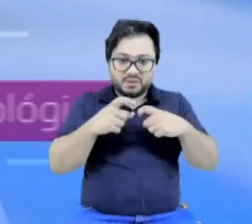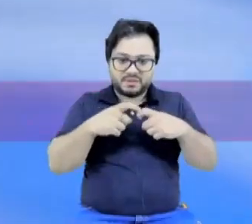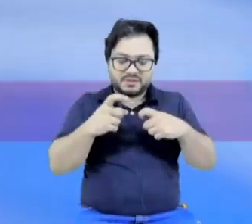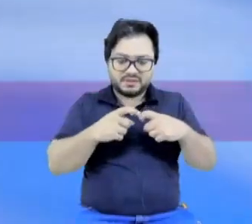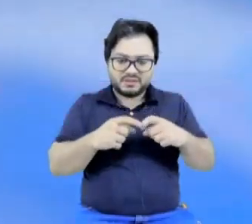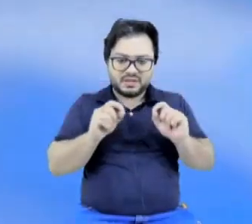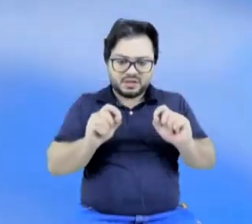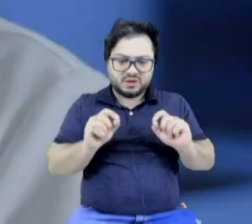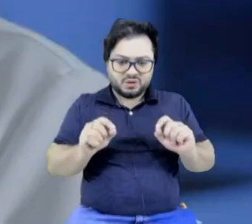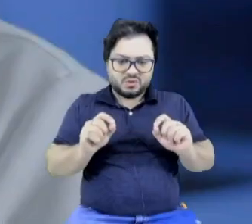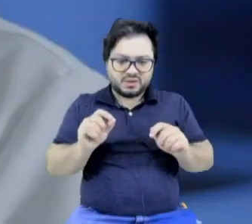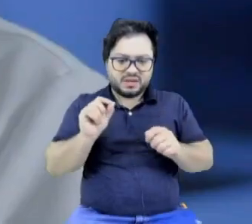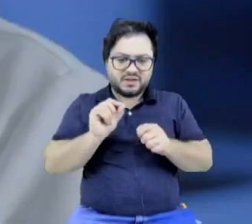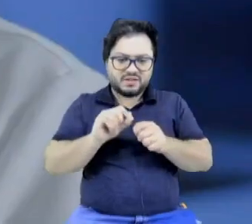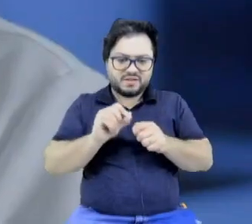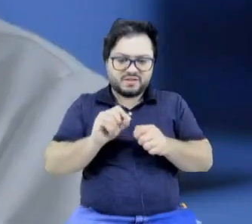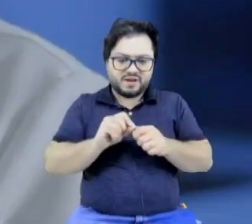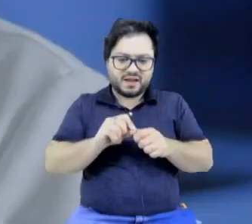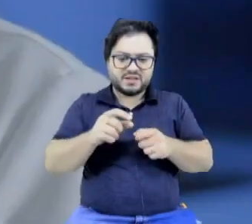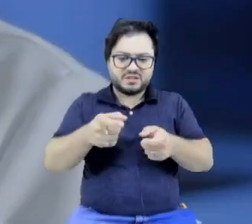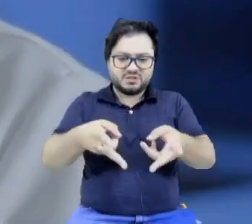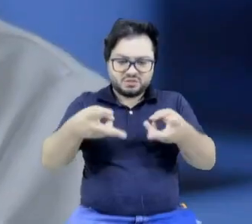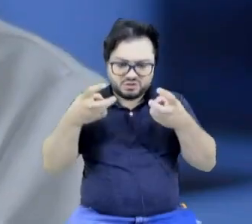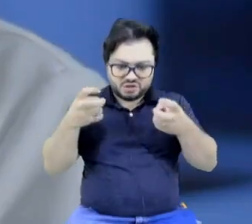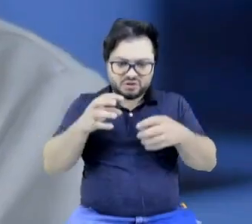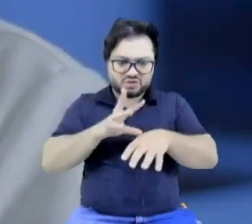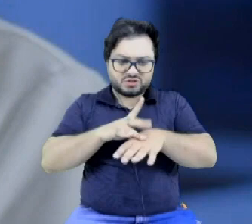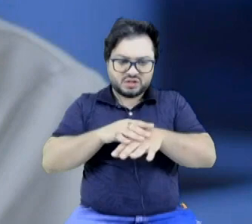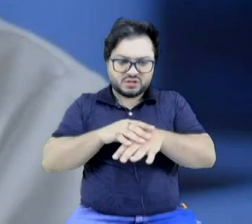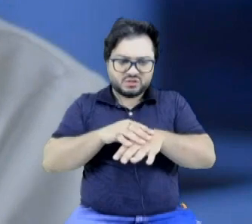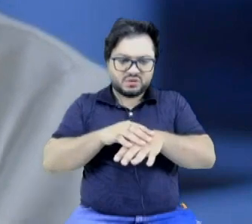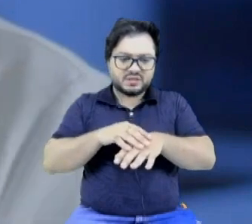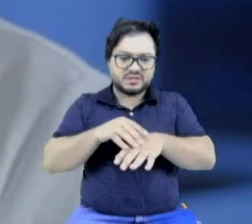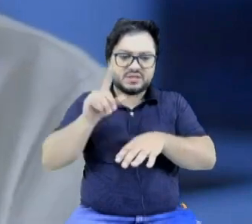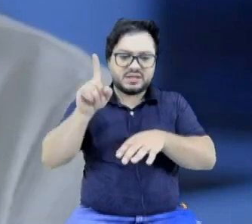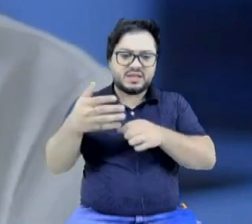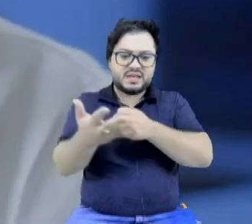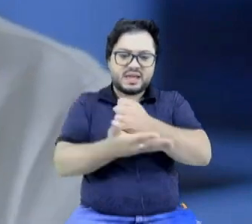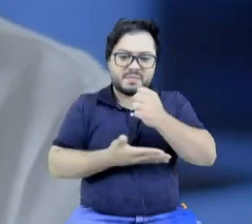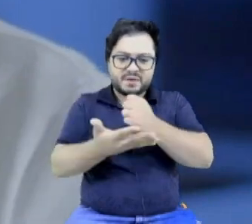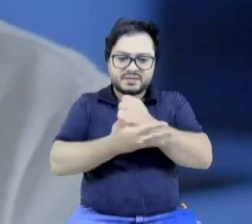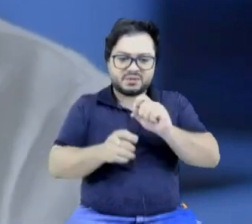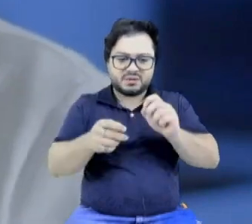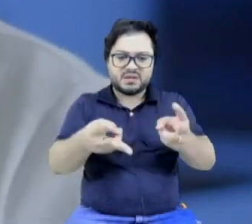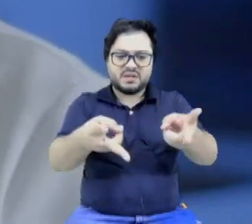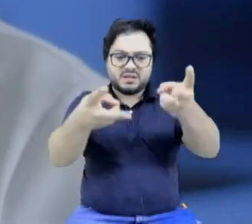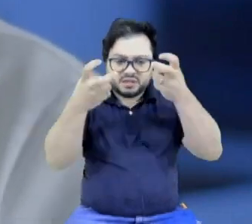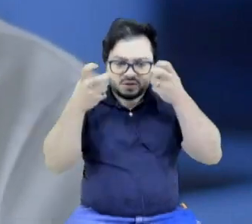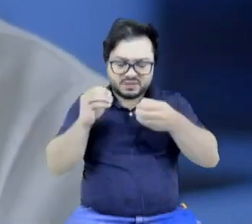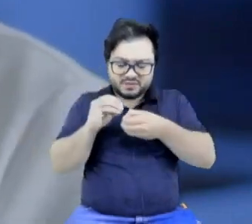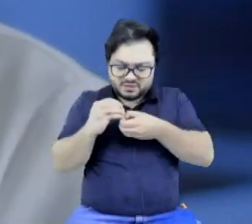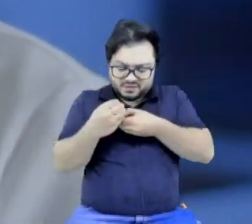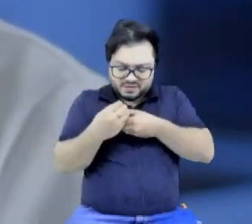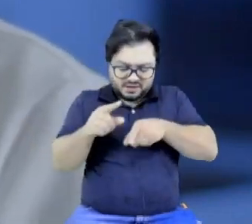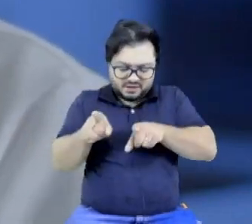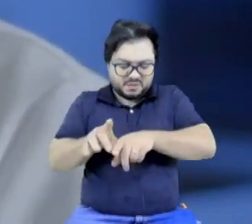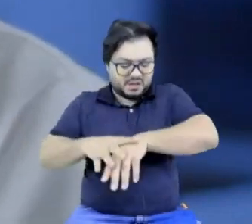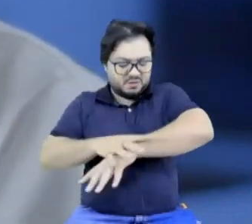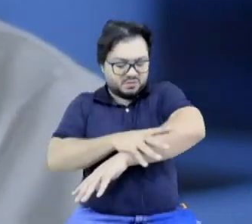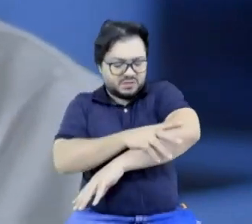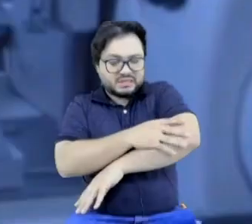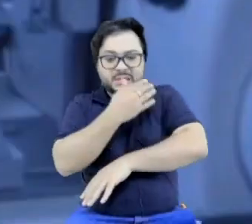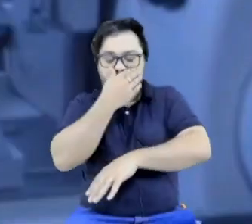onde se realiza o diagnóstico das doenças e ele é baseado na observação das células e dos tecidos, tanto de